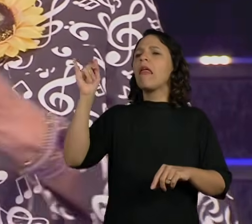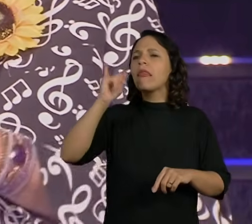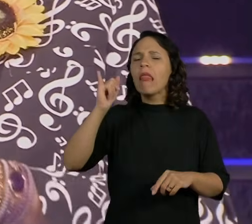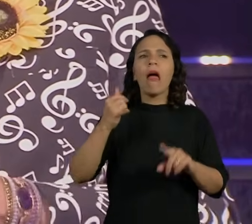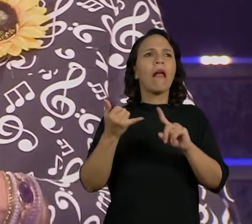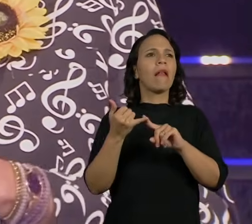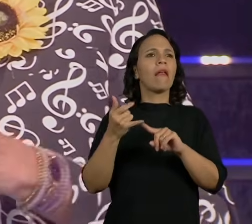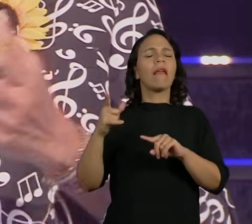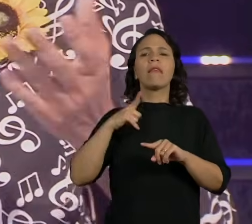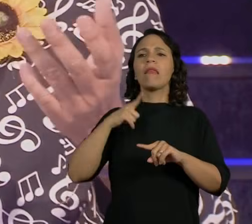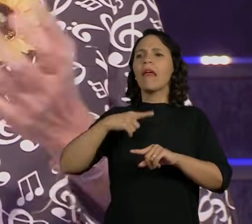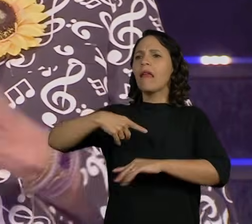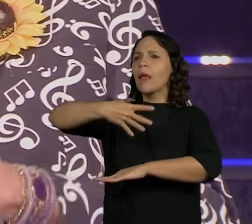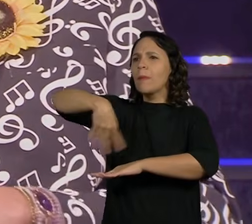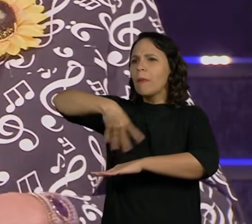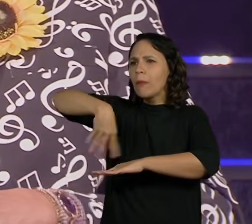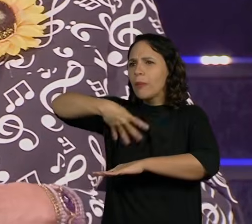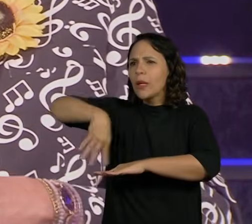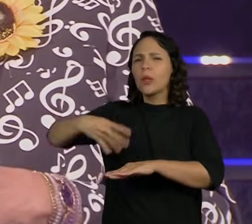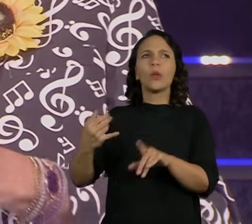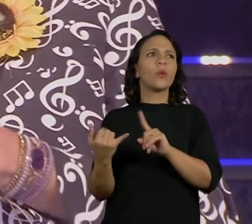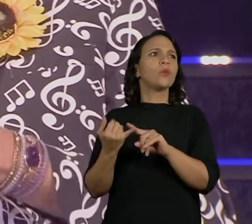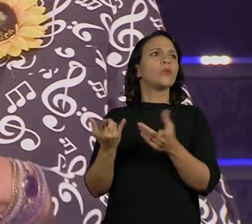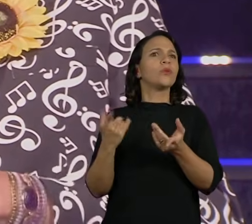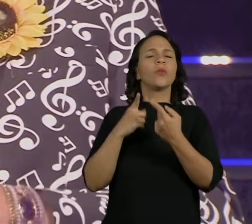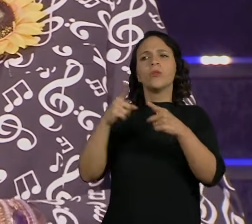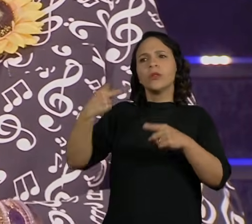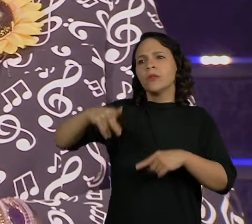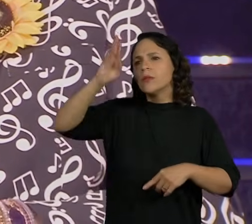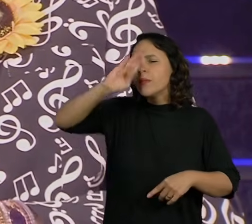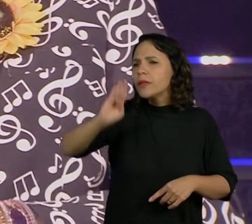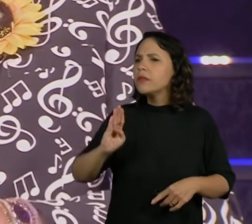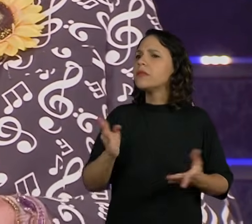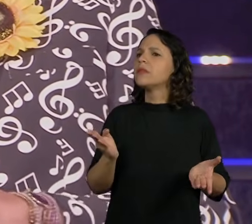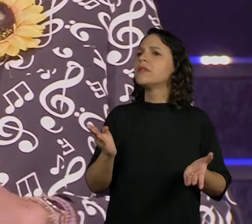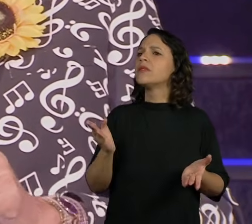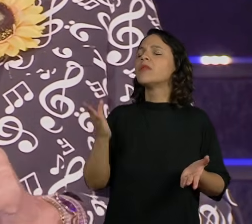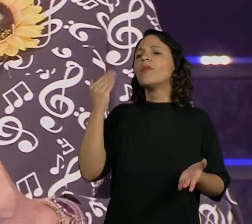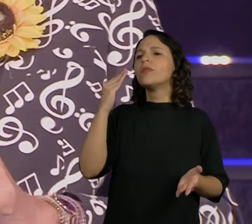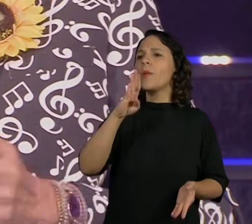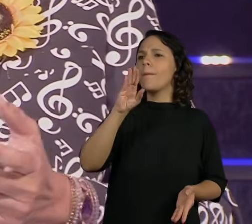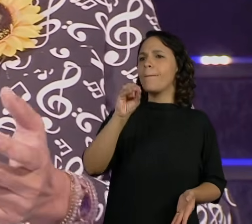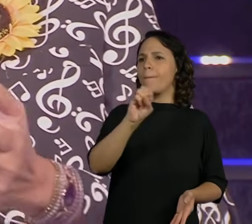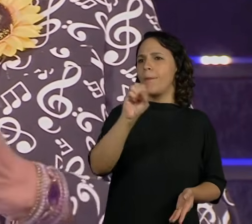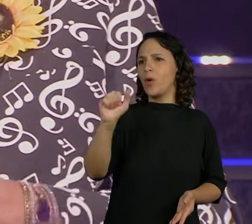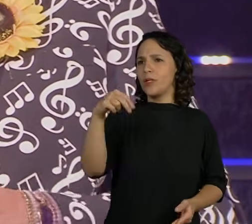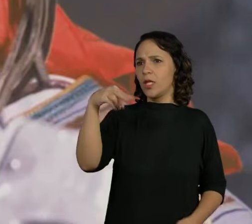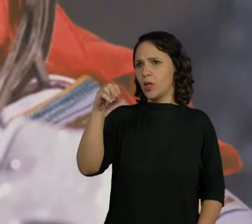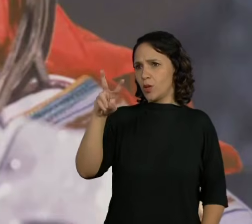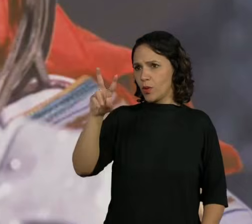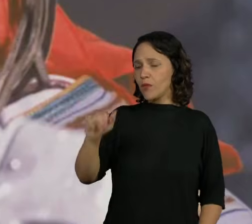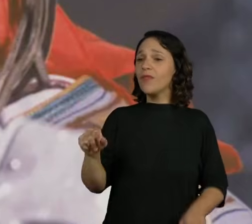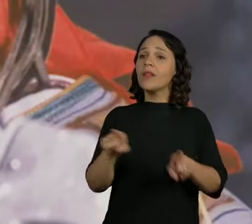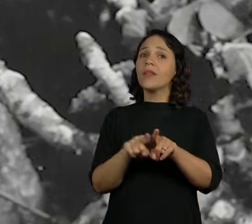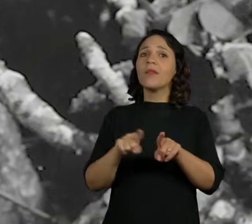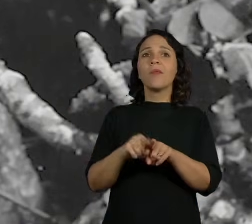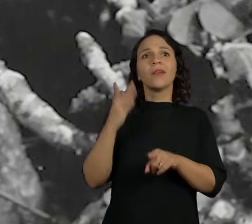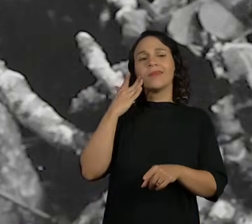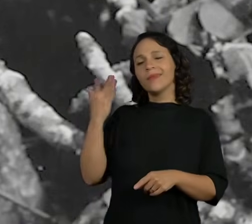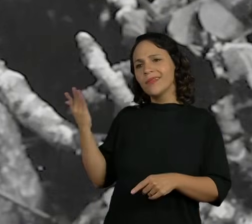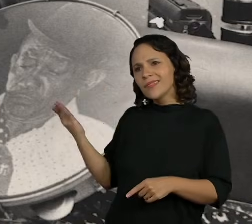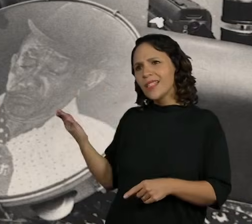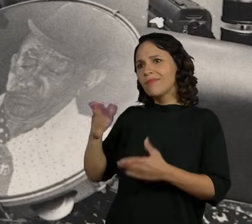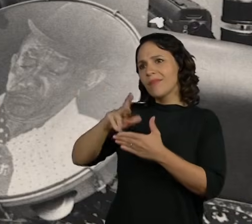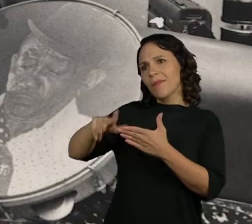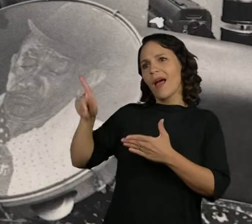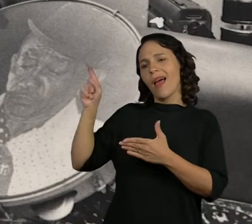Beatles, tinha a música brasileira mesmo da época da Bossa Nova e a música nordestina, né? Luiz Gonzaga, de